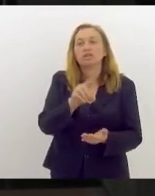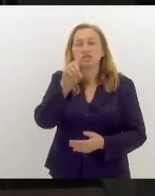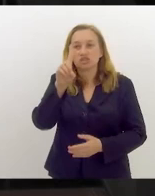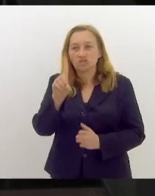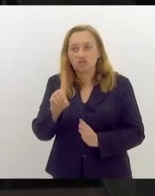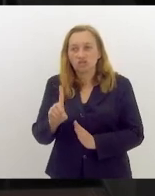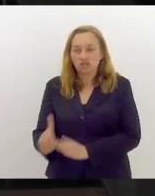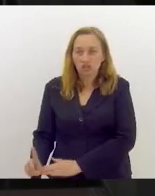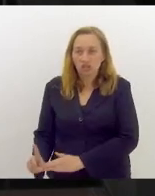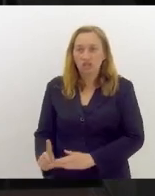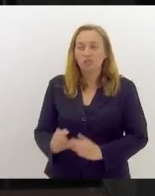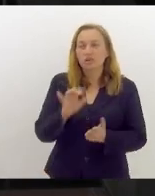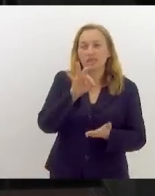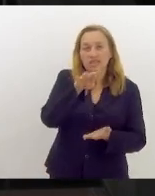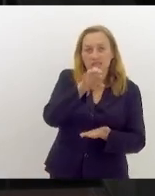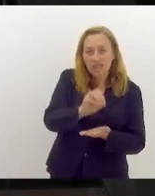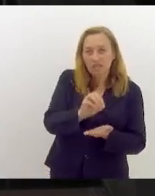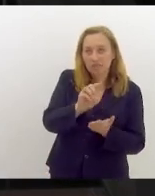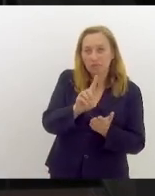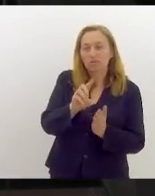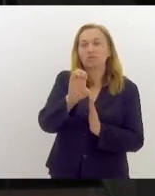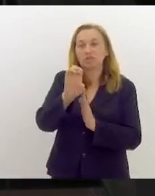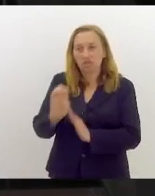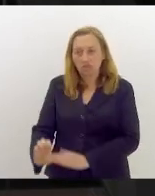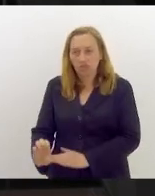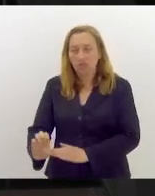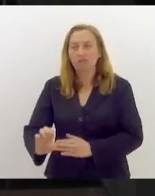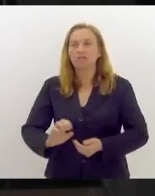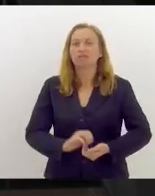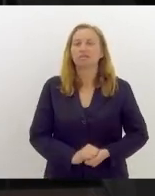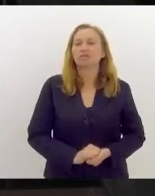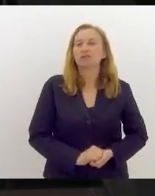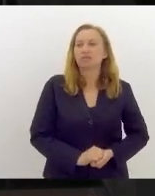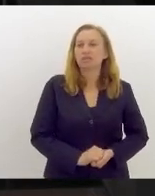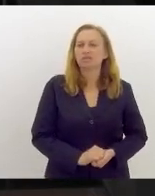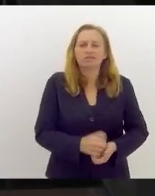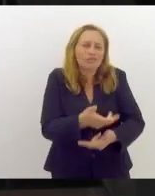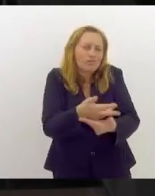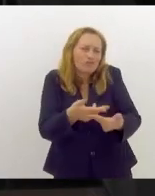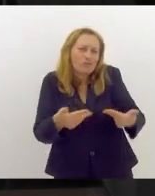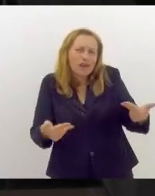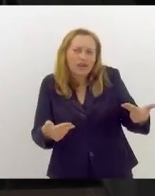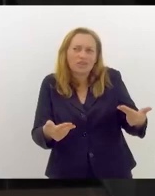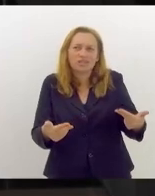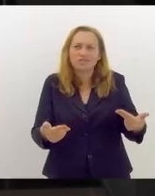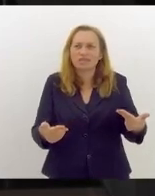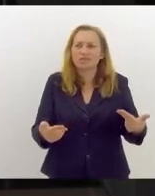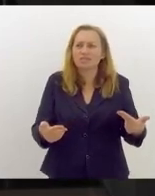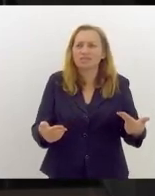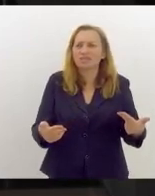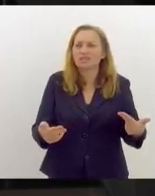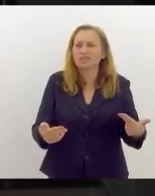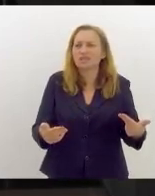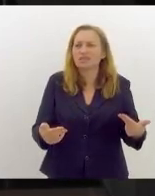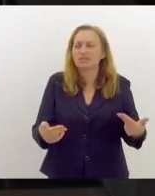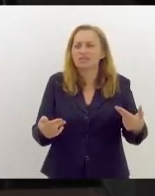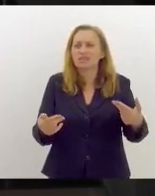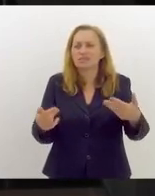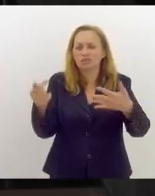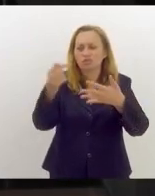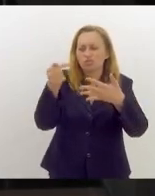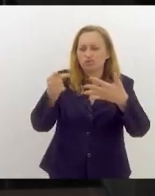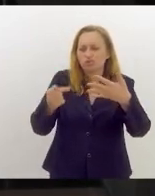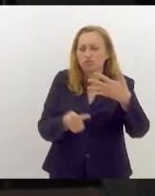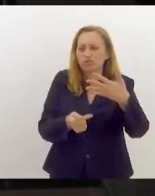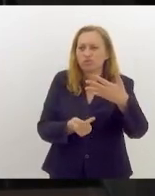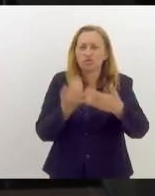que a esquerda o que a esquerda radical são muitas matizes de cores